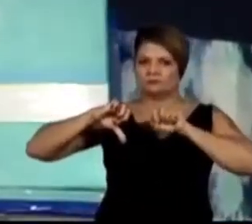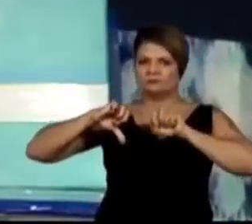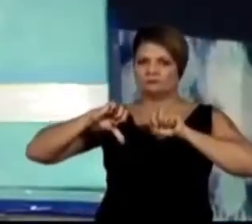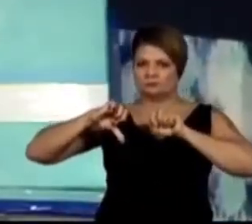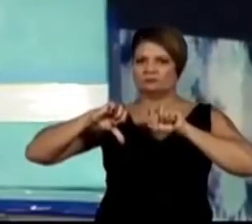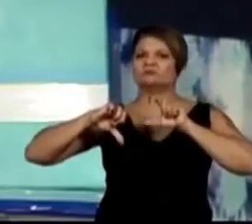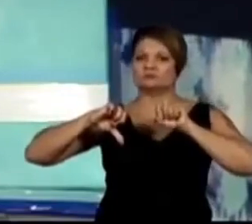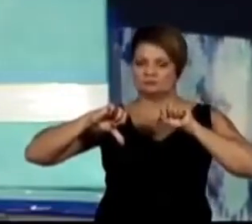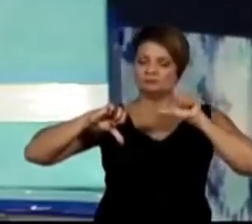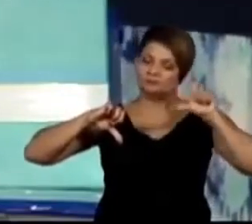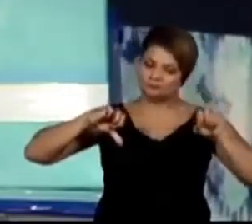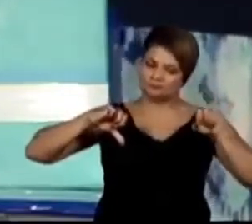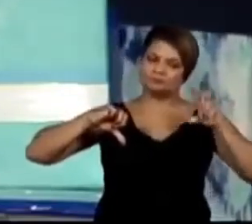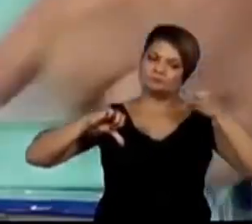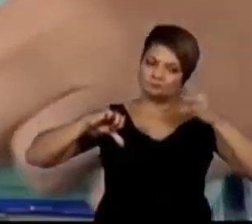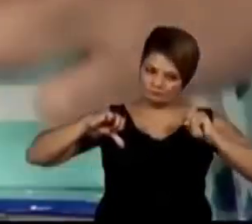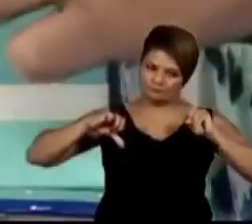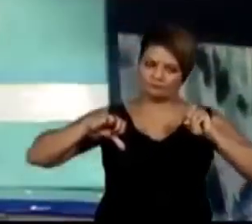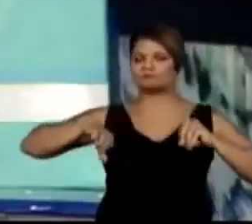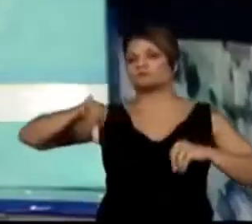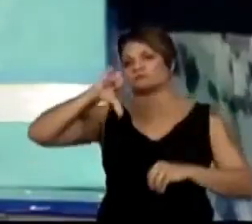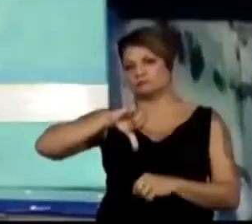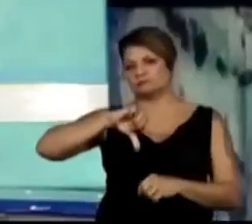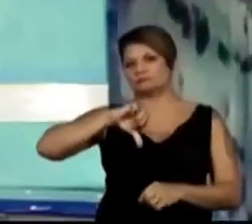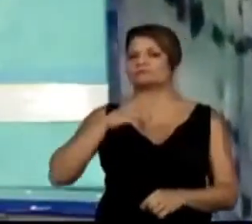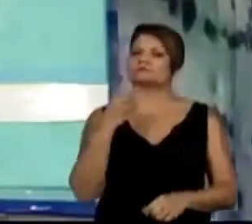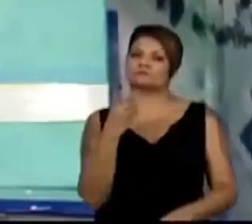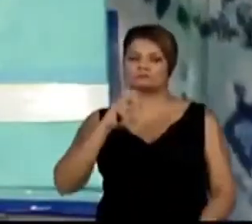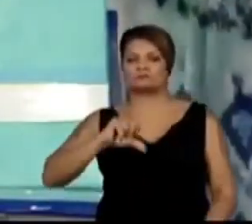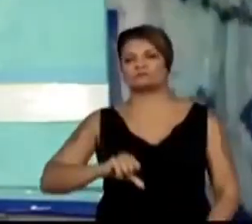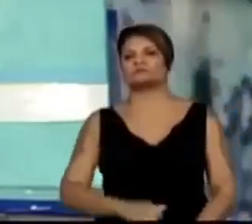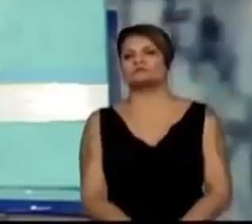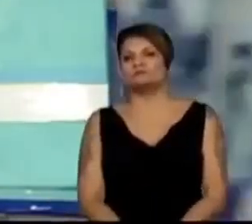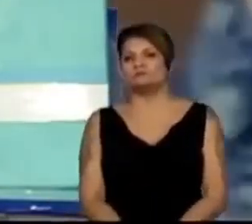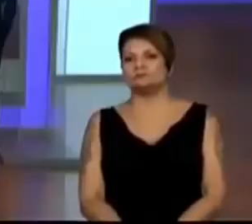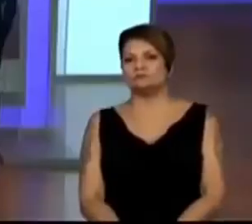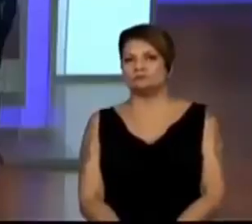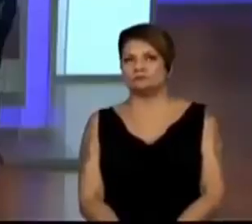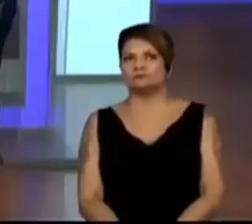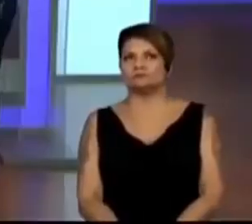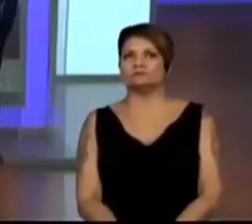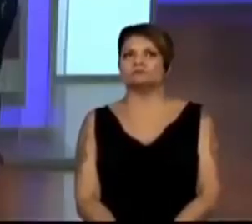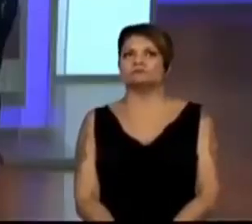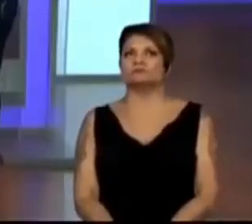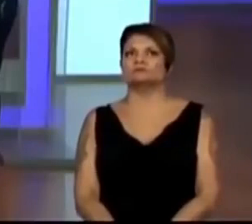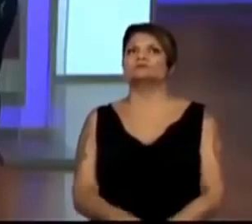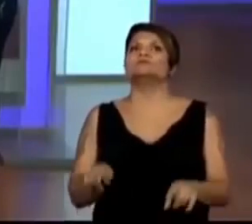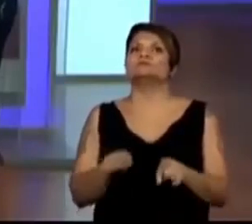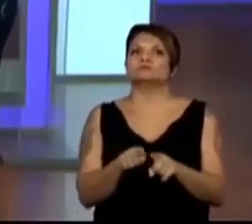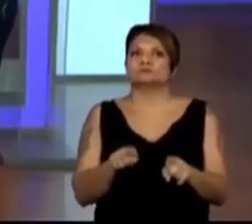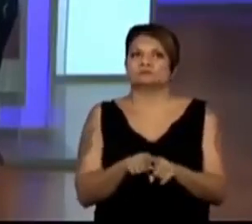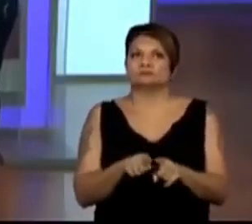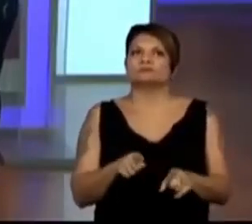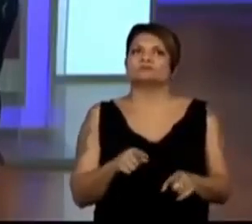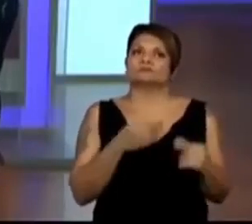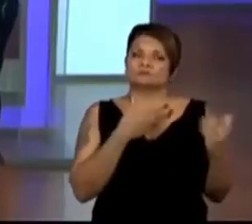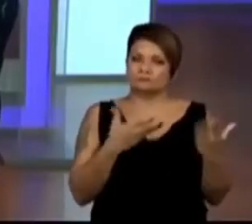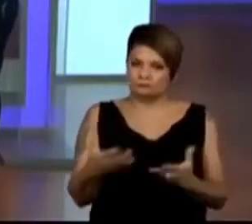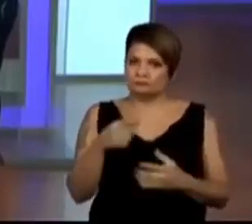10 mais 10, 20, e o 9, 29. 29. Até para a gente trazer várias condições de vocês